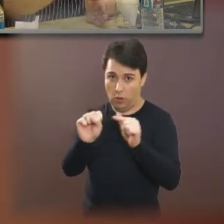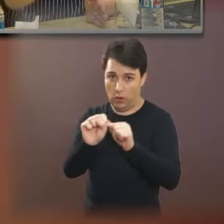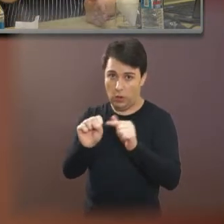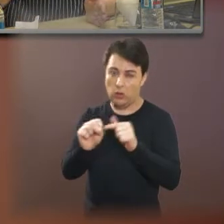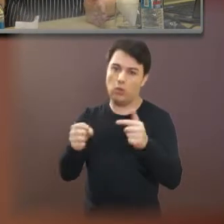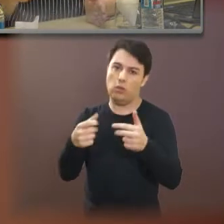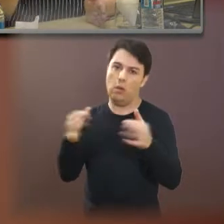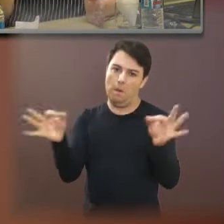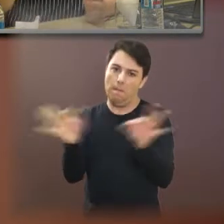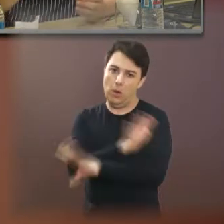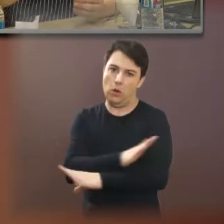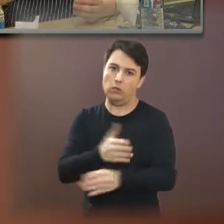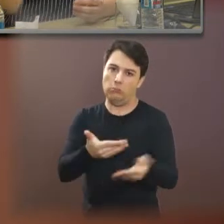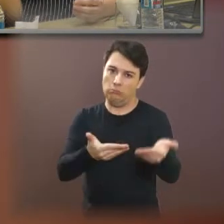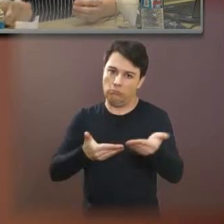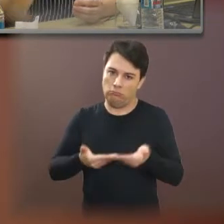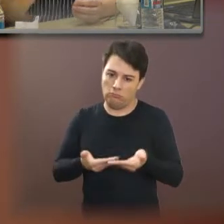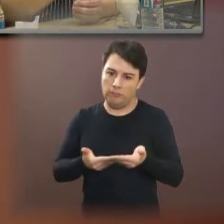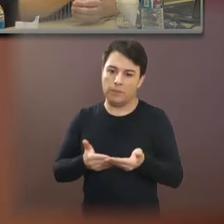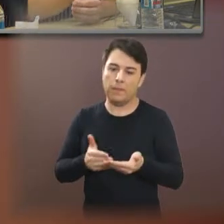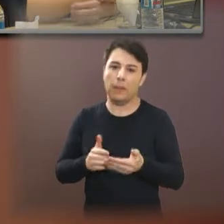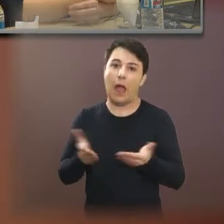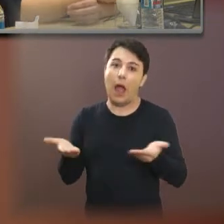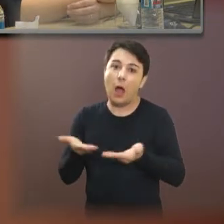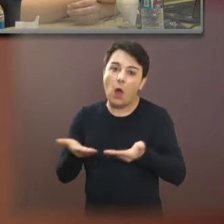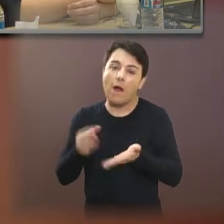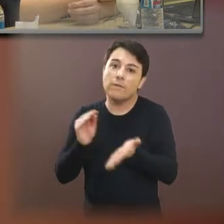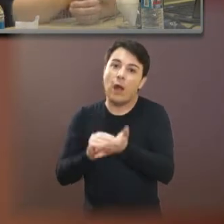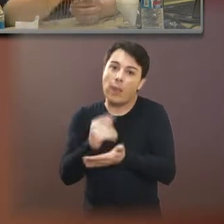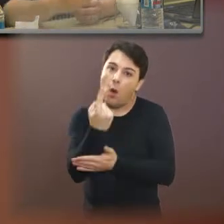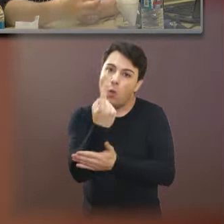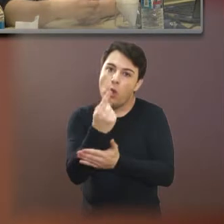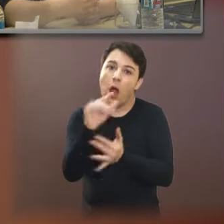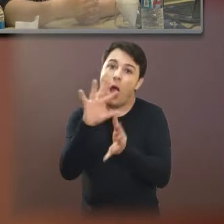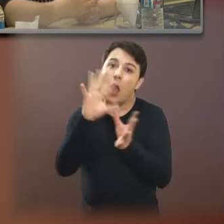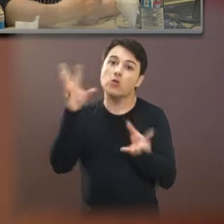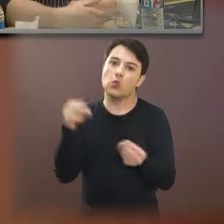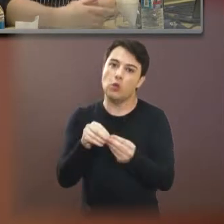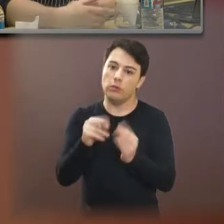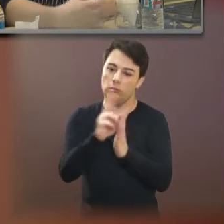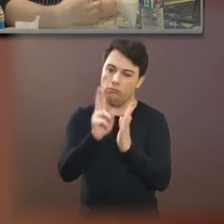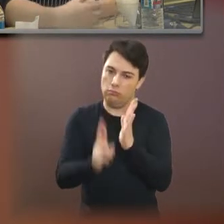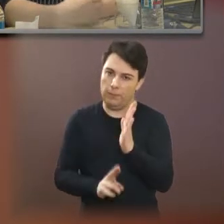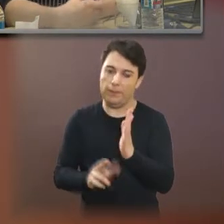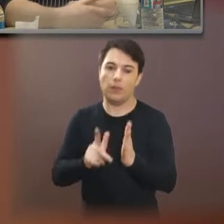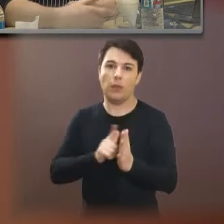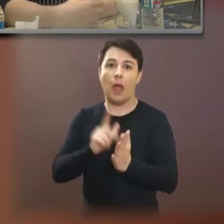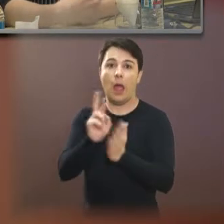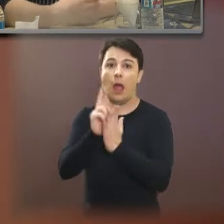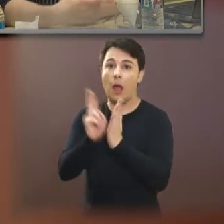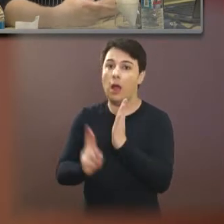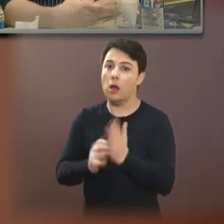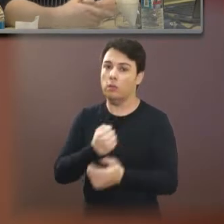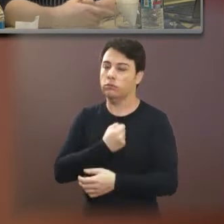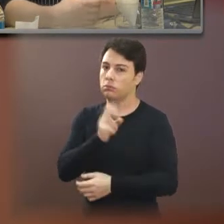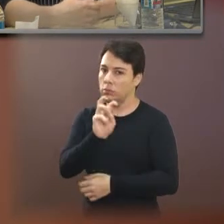que na verdade, é uma síntese de todos os relatórios entregues. O relatório 5 é o que fala